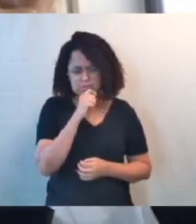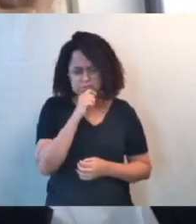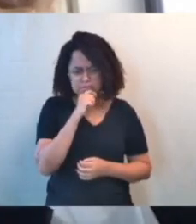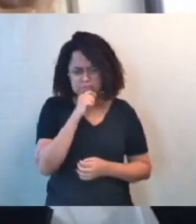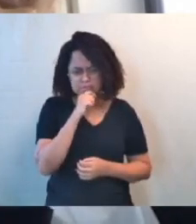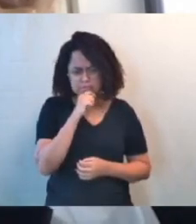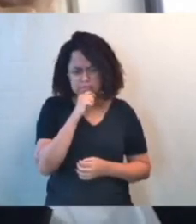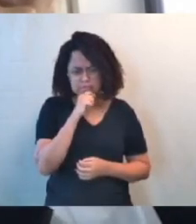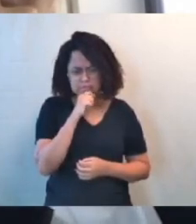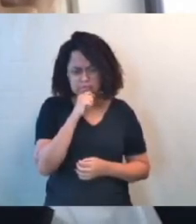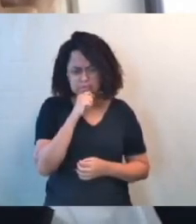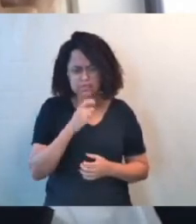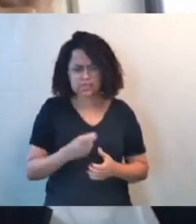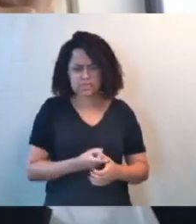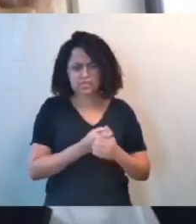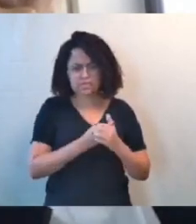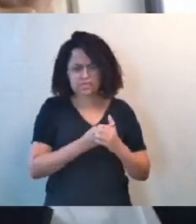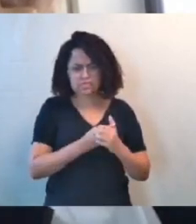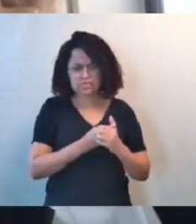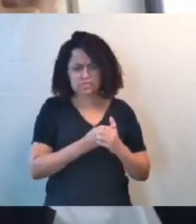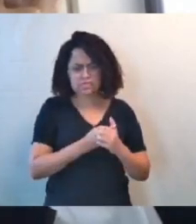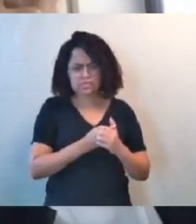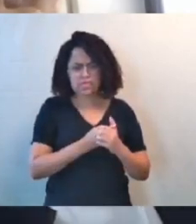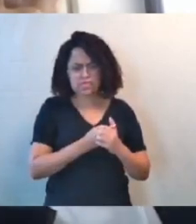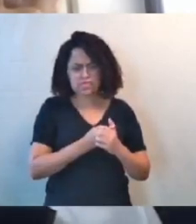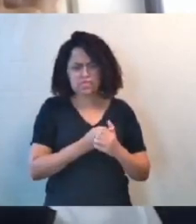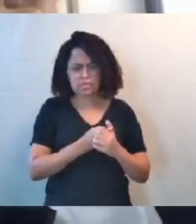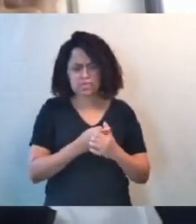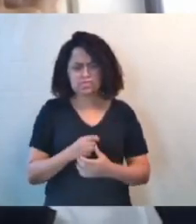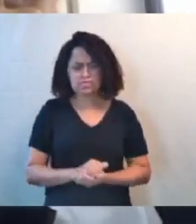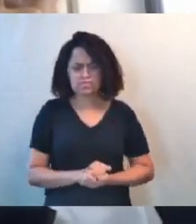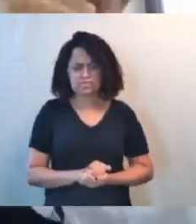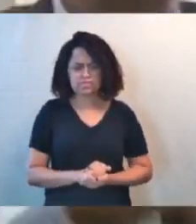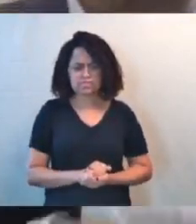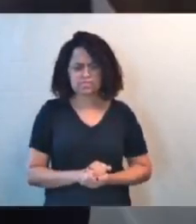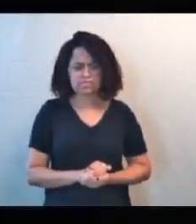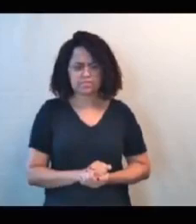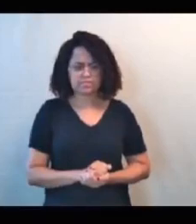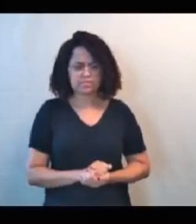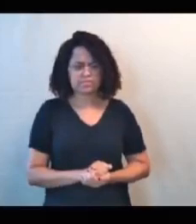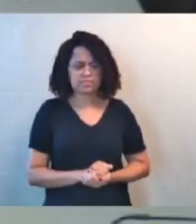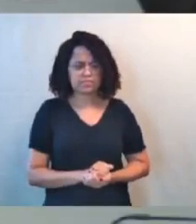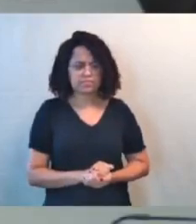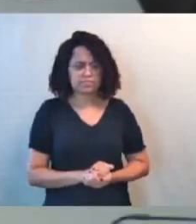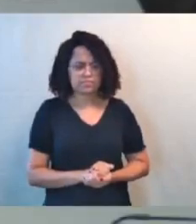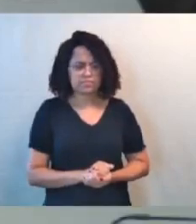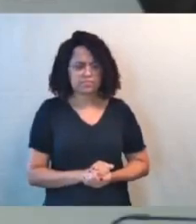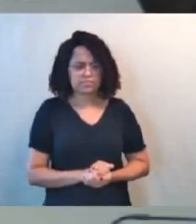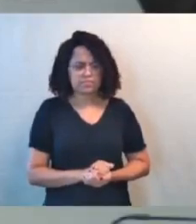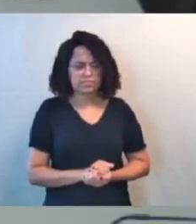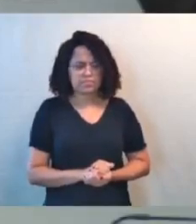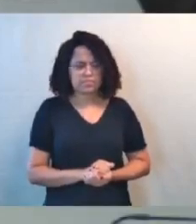Já está suspensa. Eu só queria... Cinco minutos, a gente volta. Eu passo quando do retorno. Muito obrigado. Nada. Tá bom.